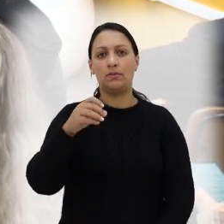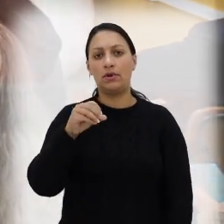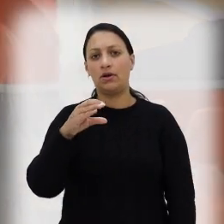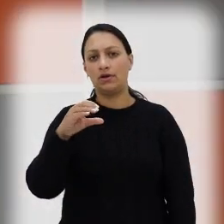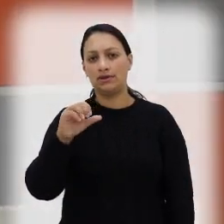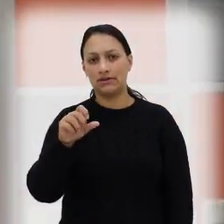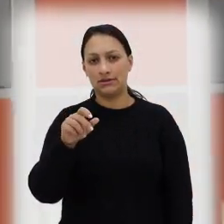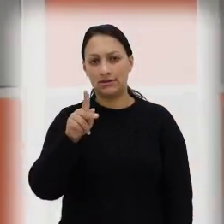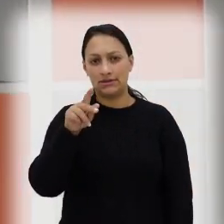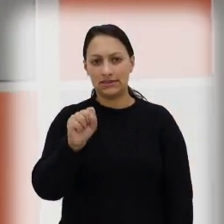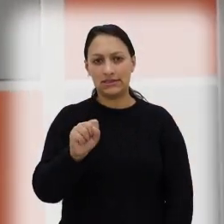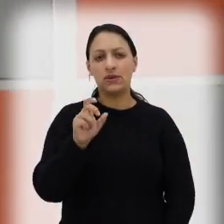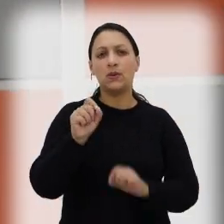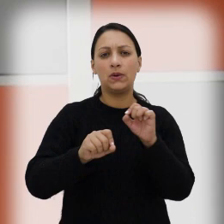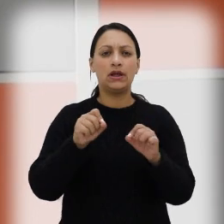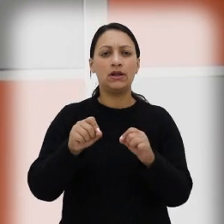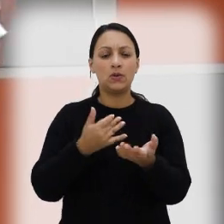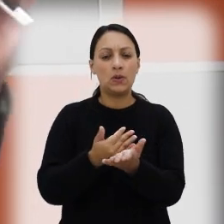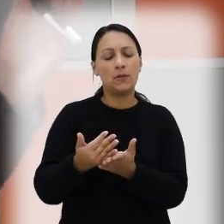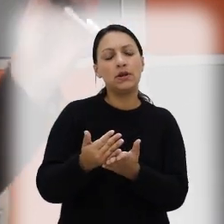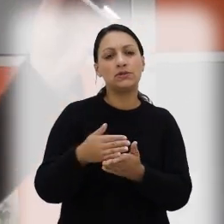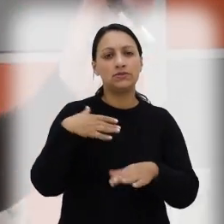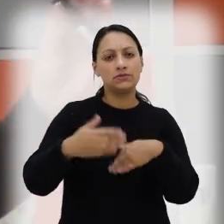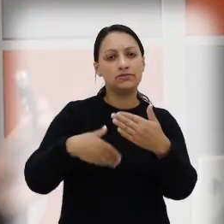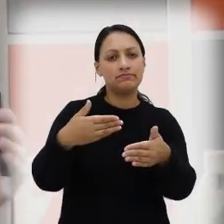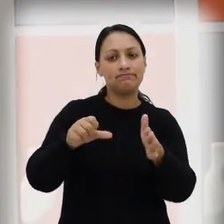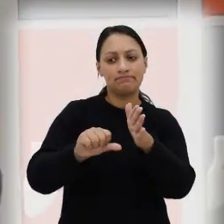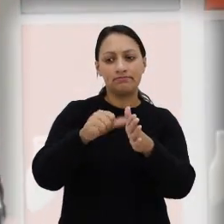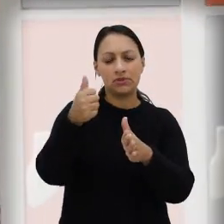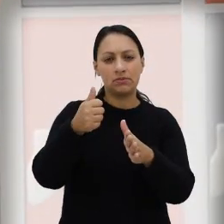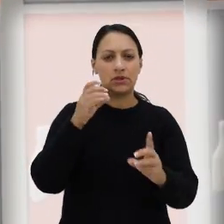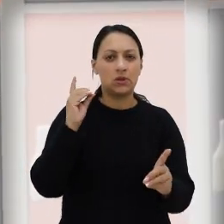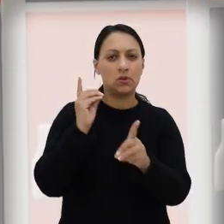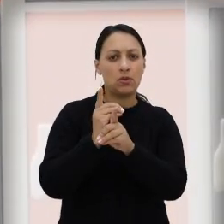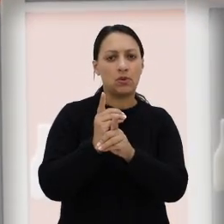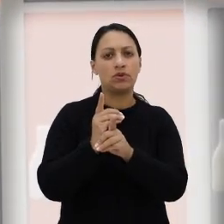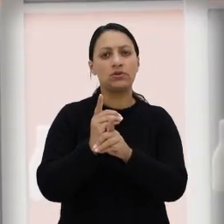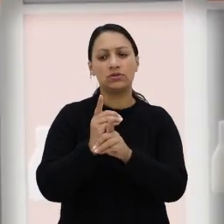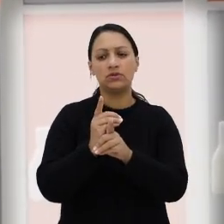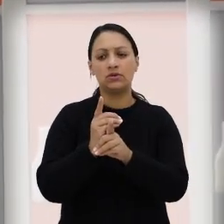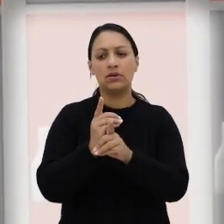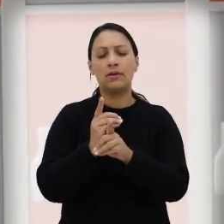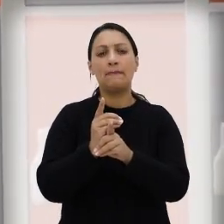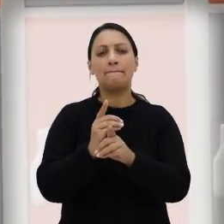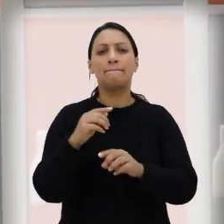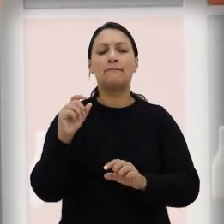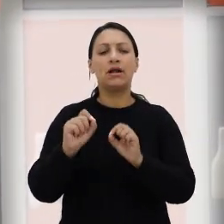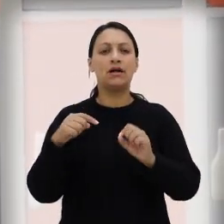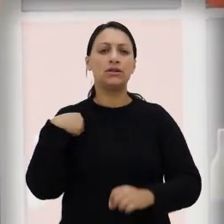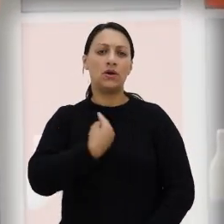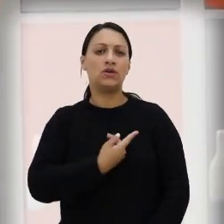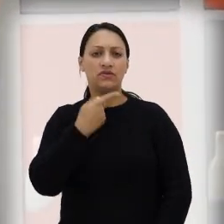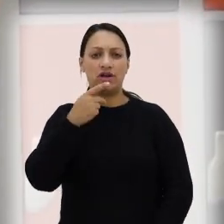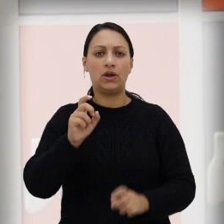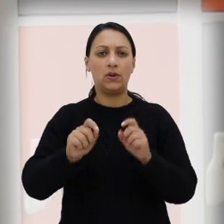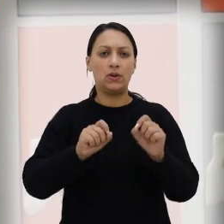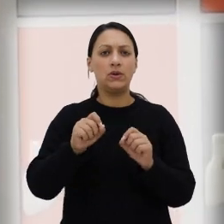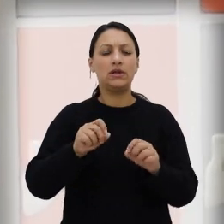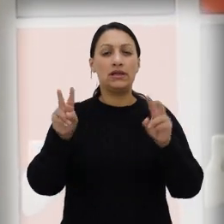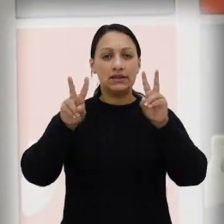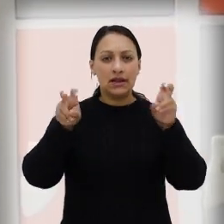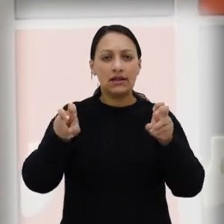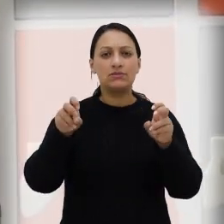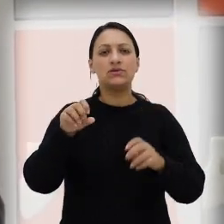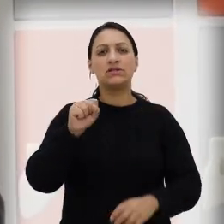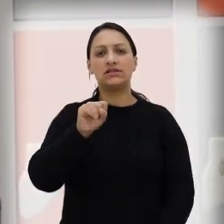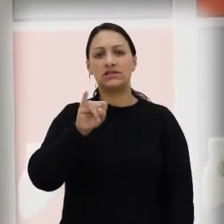agora para o início do processo, né? Então, esse primeiro encontro ali de POC vai ser muito para a gente falar de termo de sigilo. Vocês já vão receber uma minuta